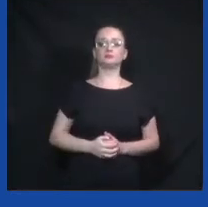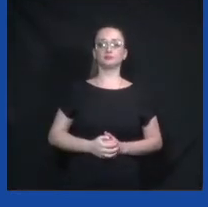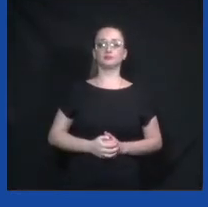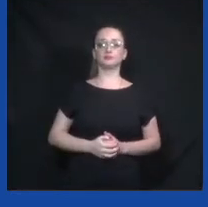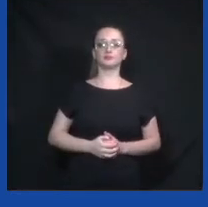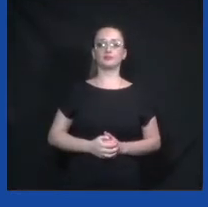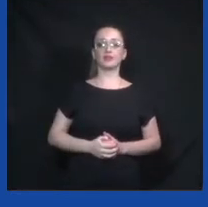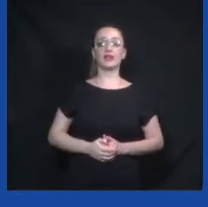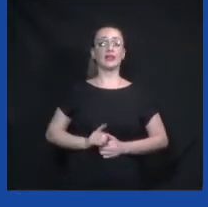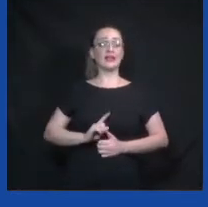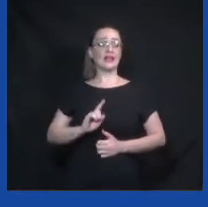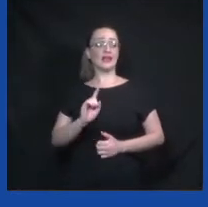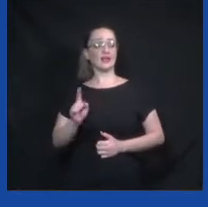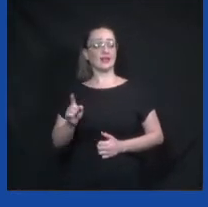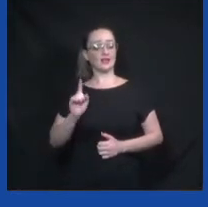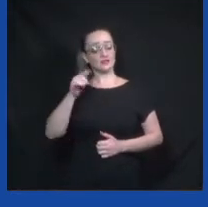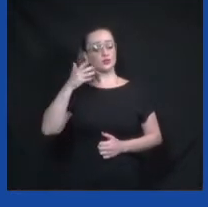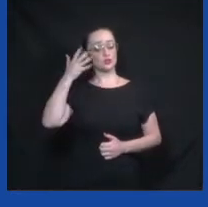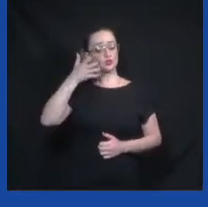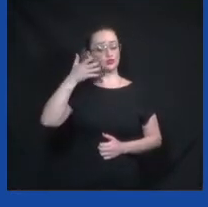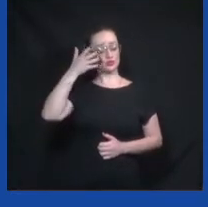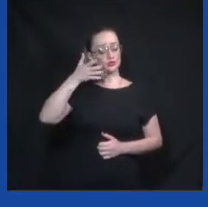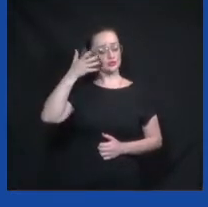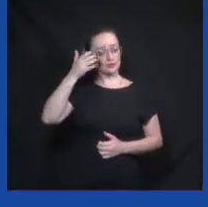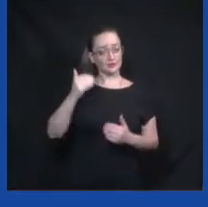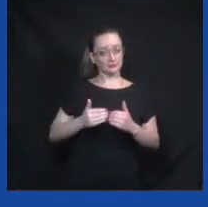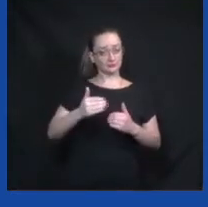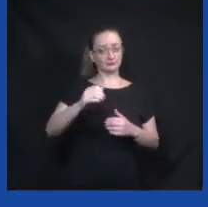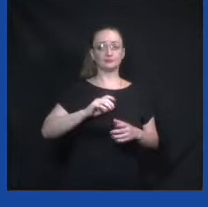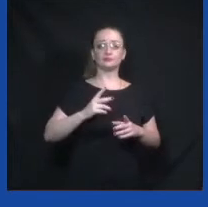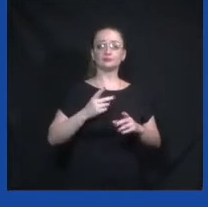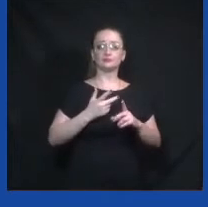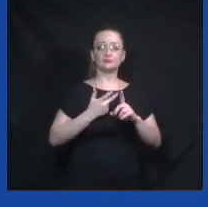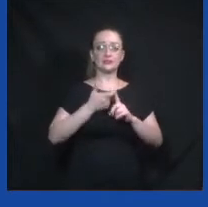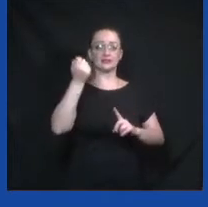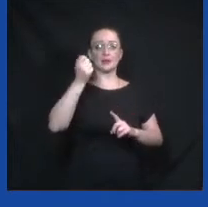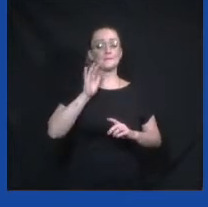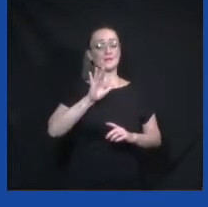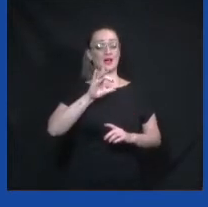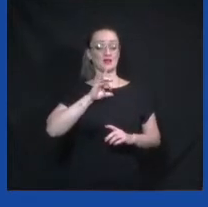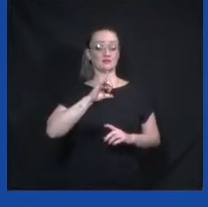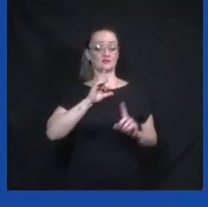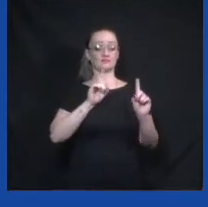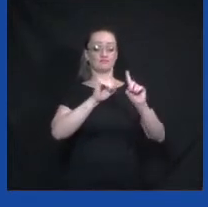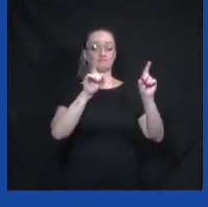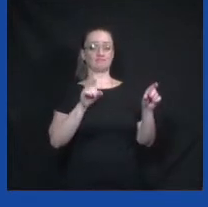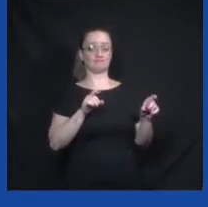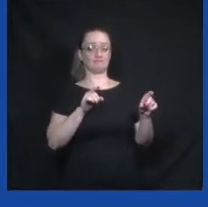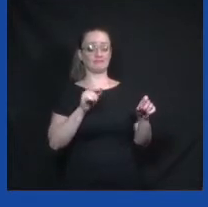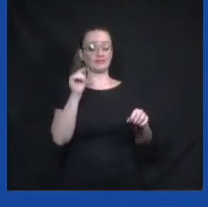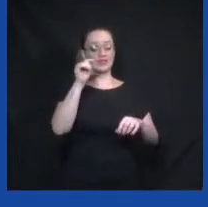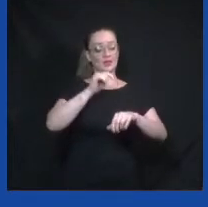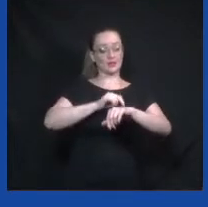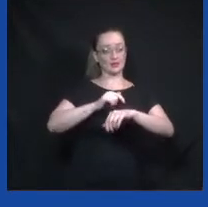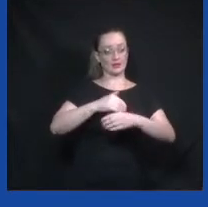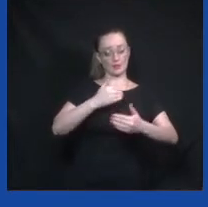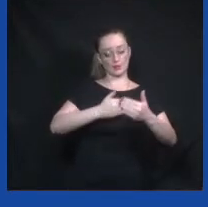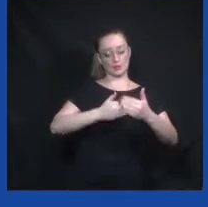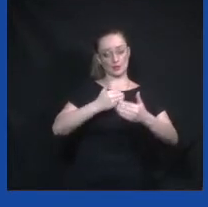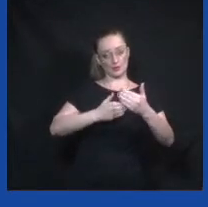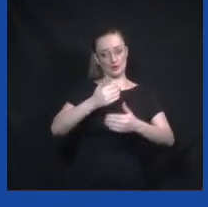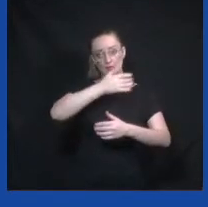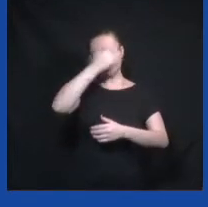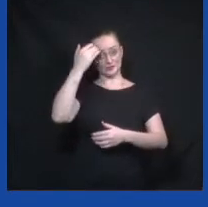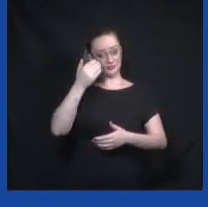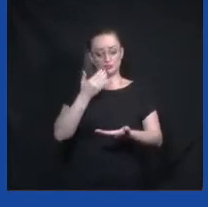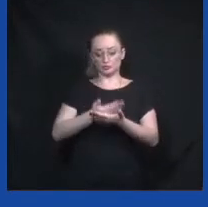Esse foi o discurso, a narrativa que venceu. Mas ela venceu com uma ressalva. À época, os analfabetos não,